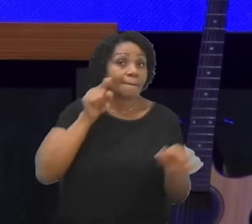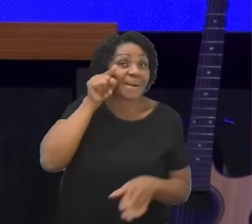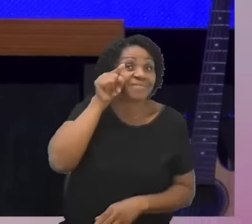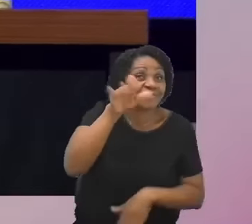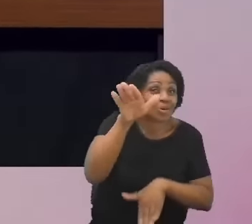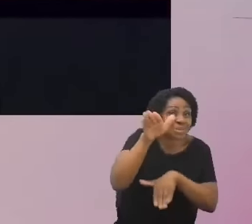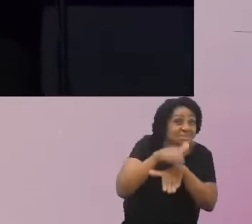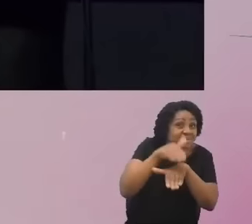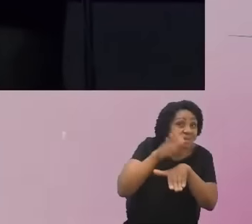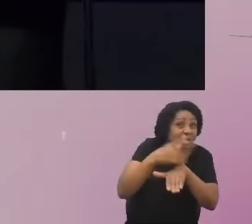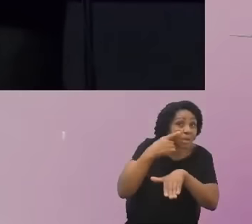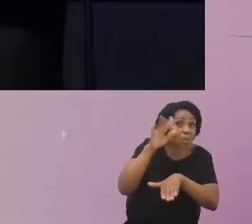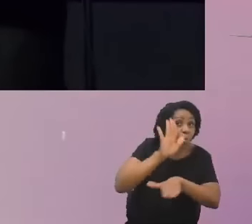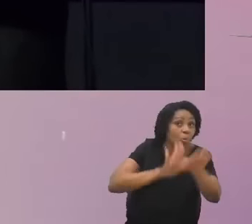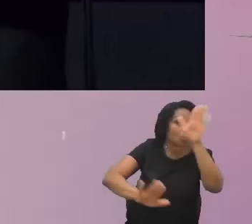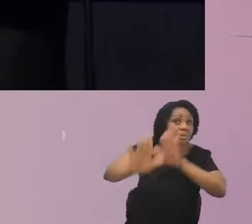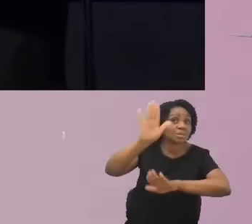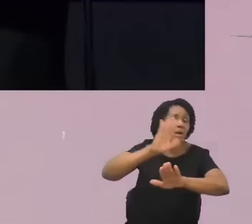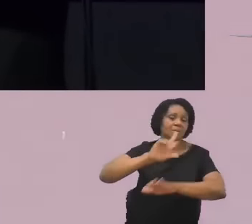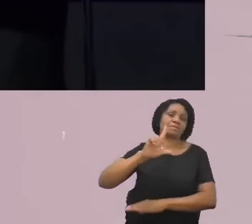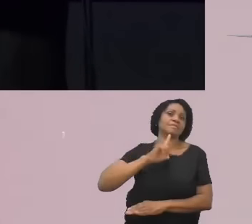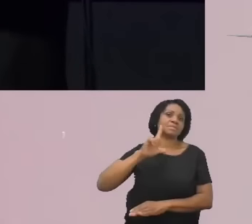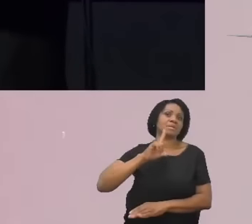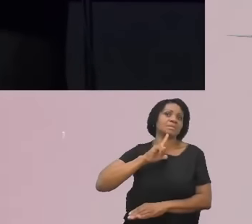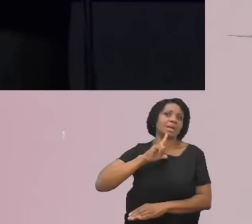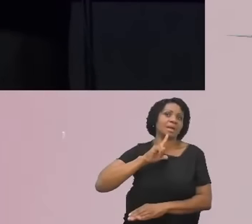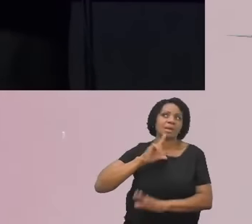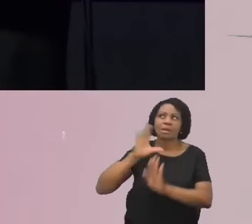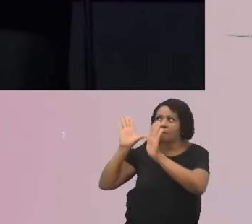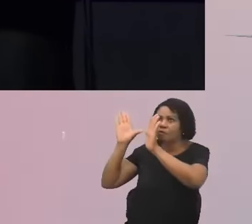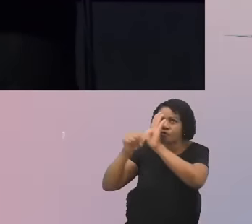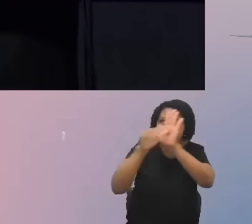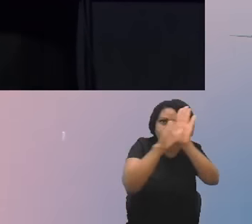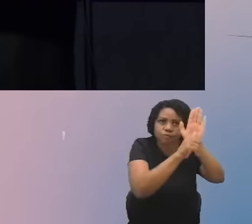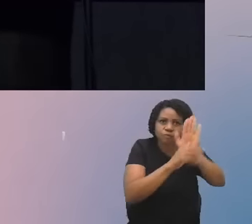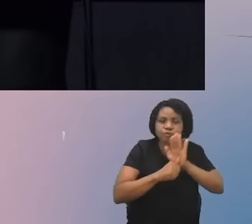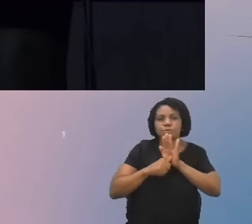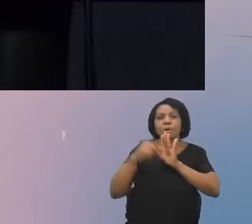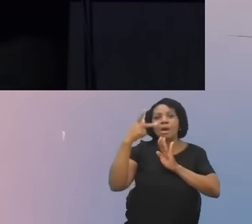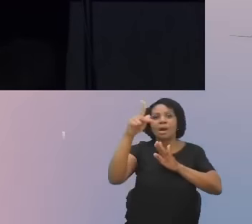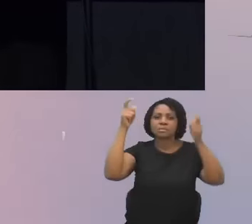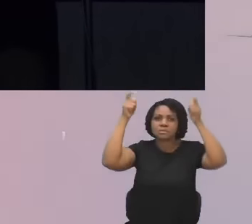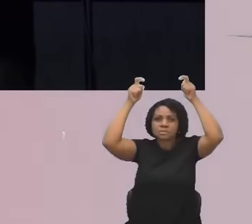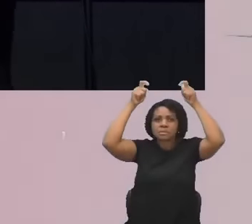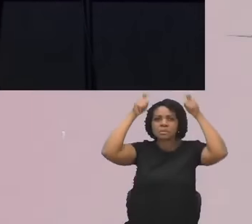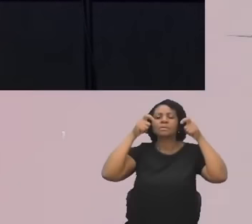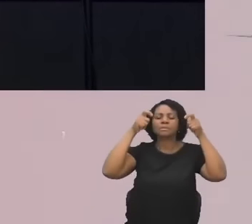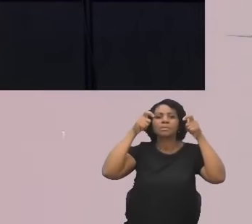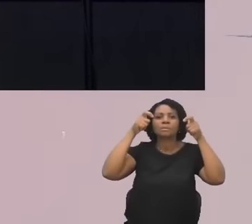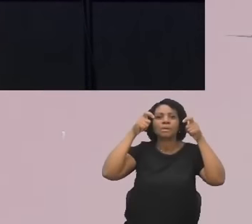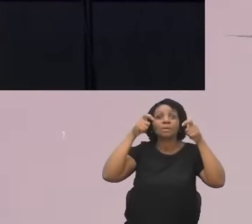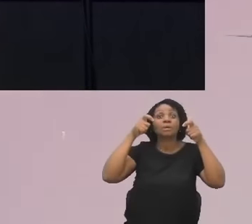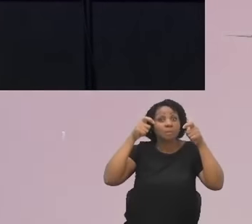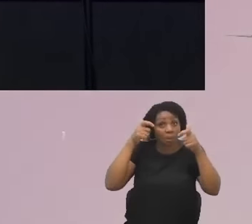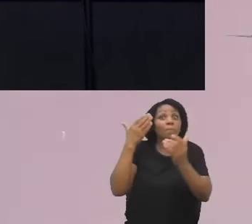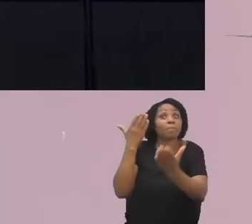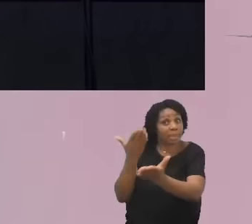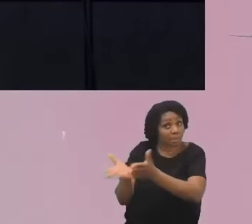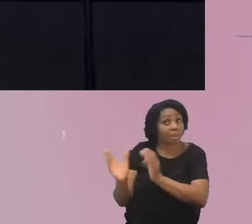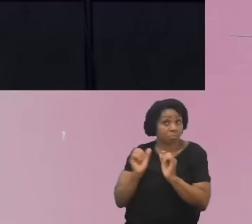você. Toma cuidado com o que você tem. Para que ninguém tome o quê? A tua coroa. Então você pode